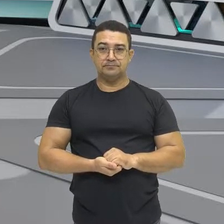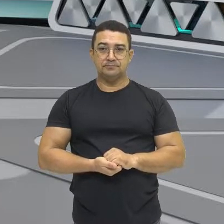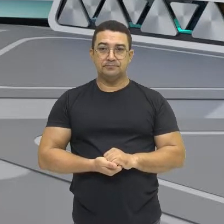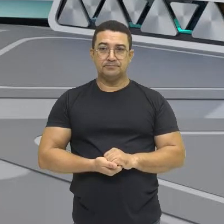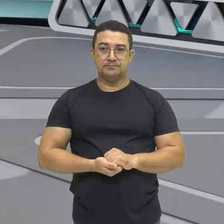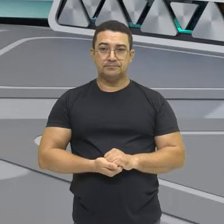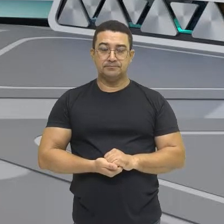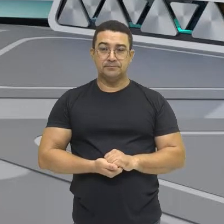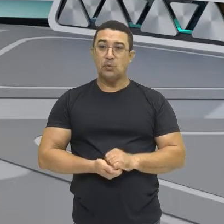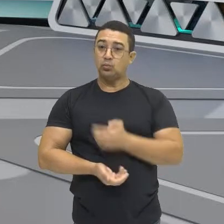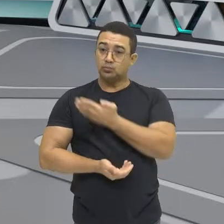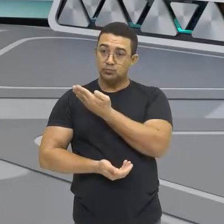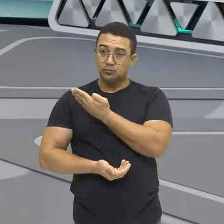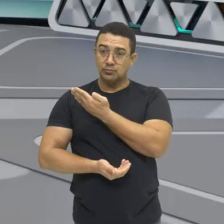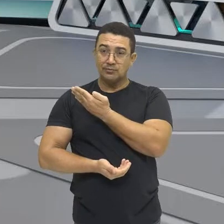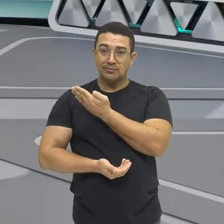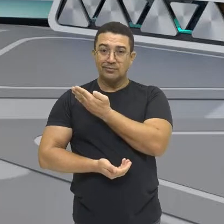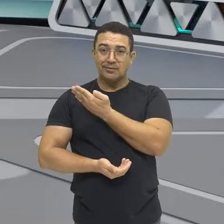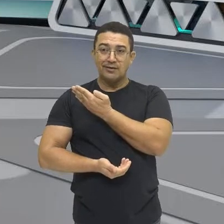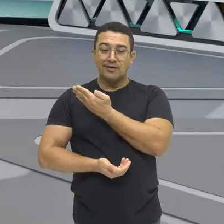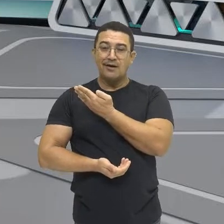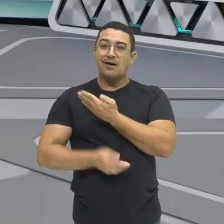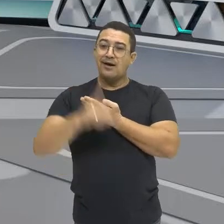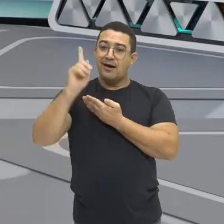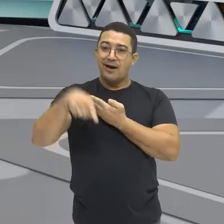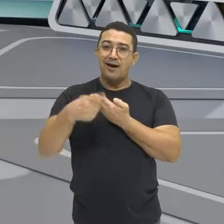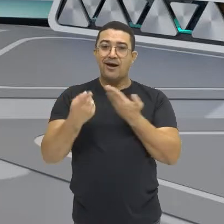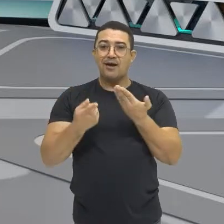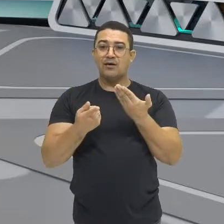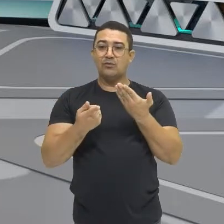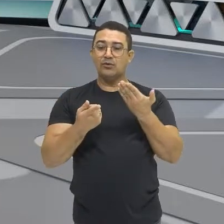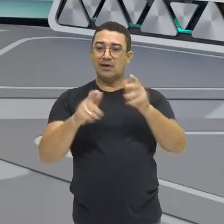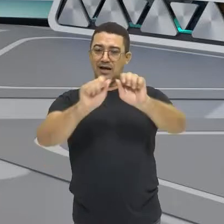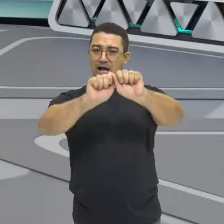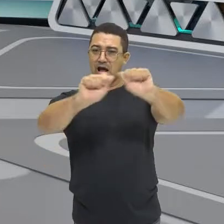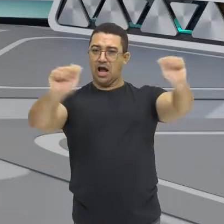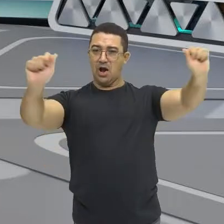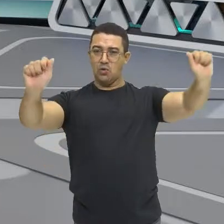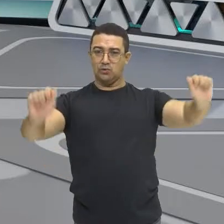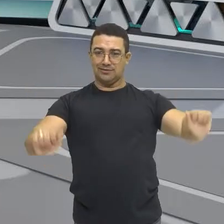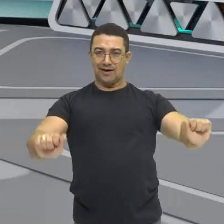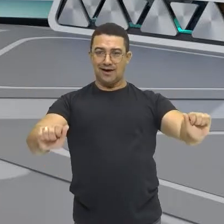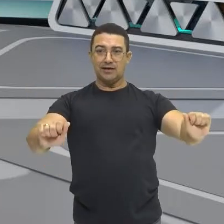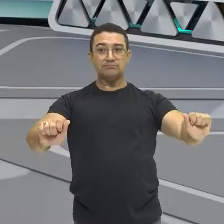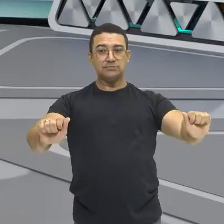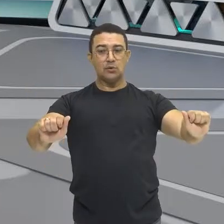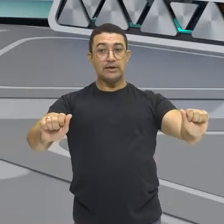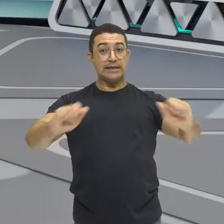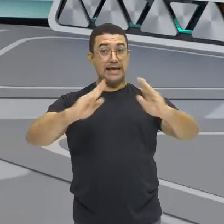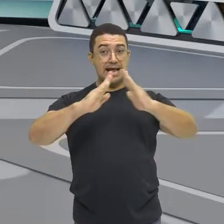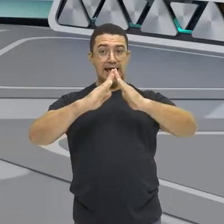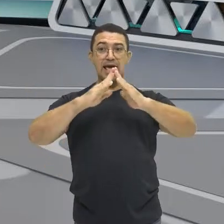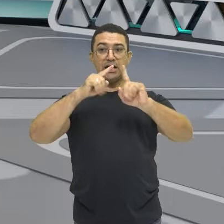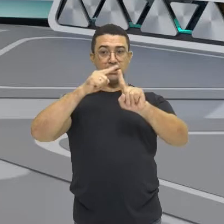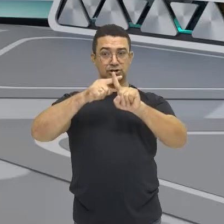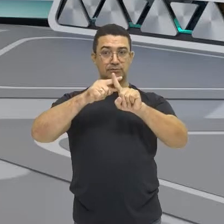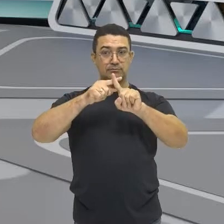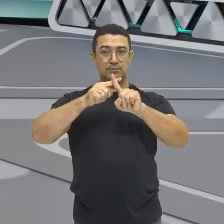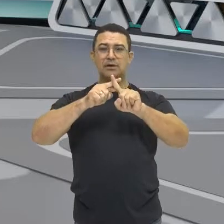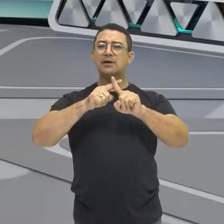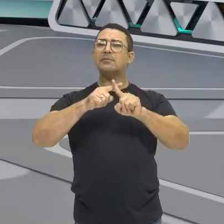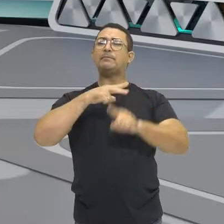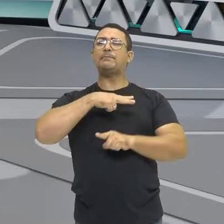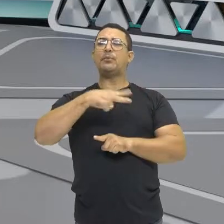daqui é a questão do quê? É um altar de uma igreja que tem em Portugal, Senhor do